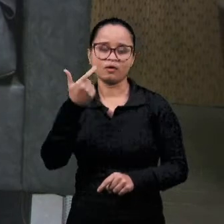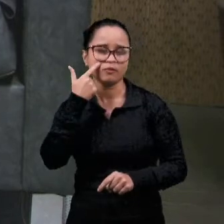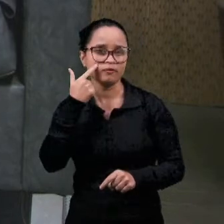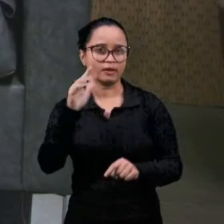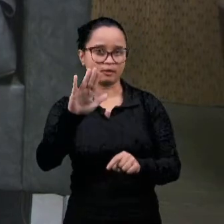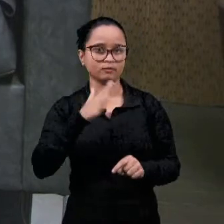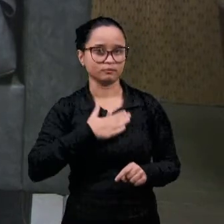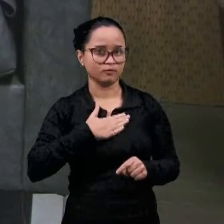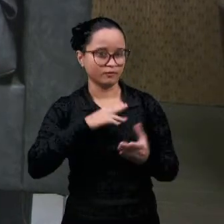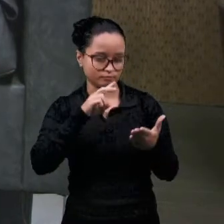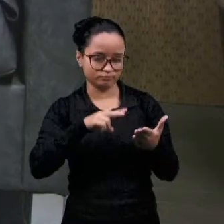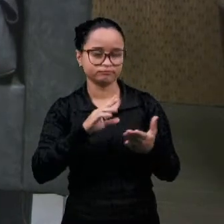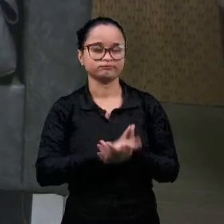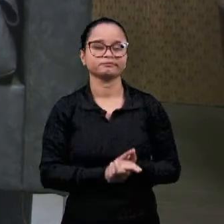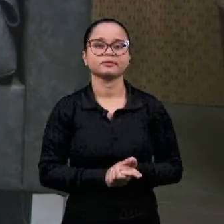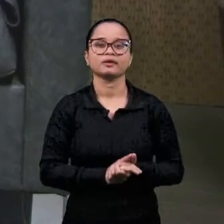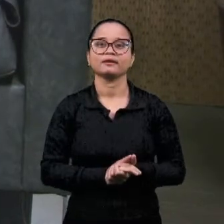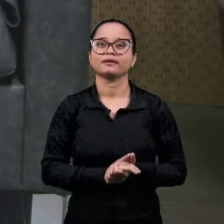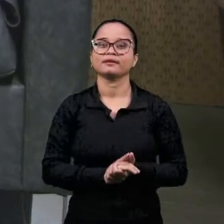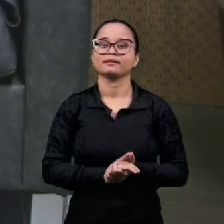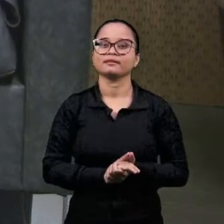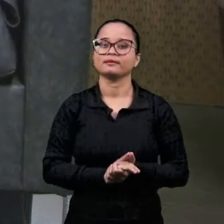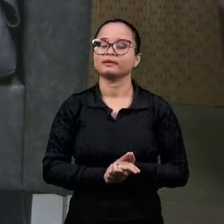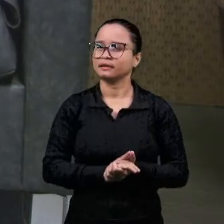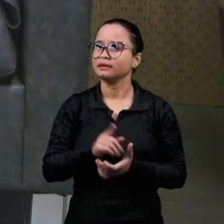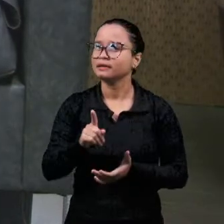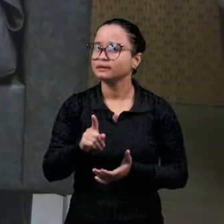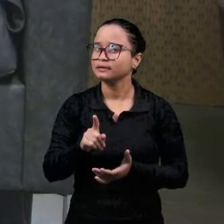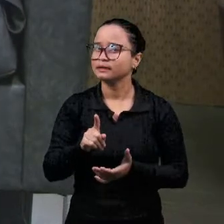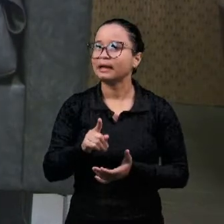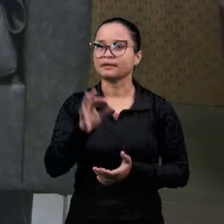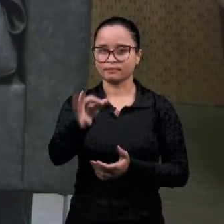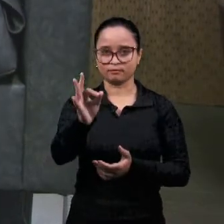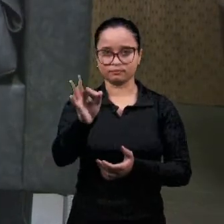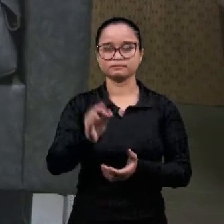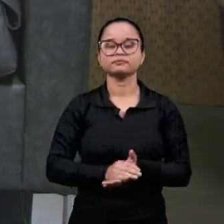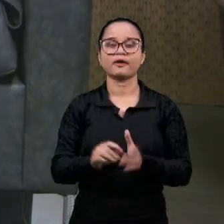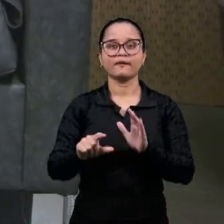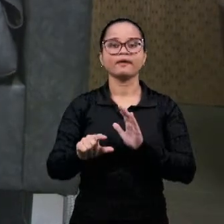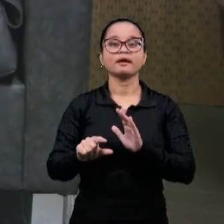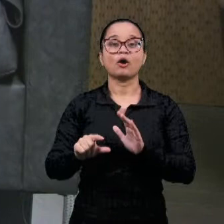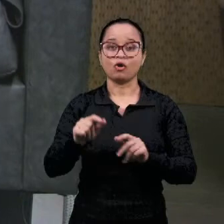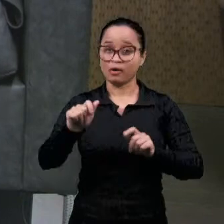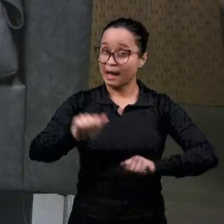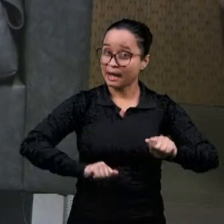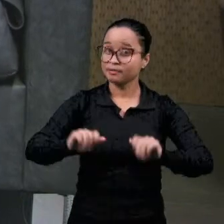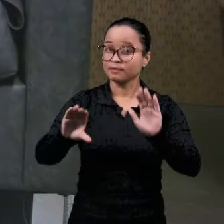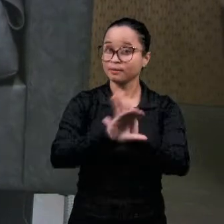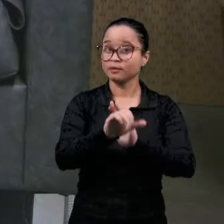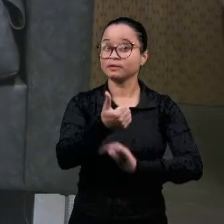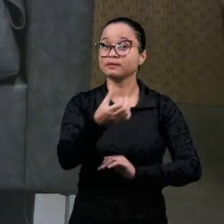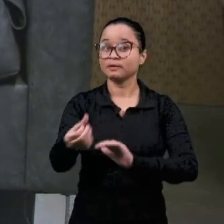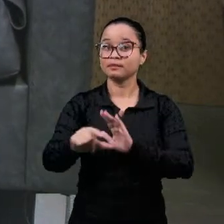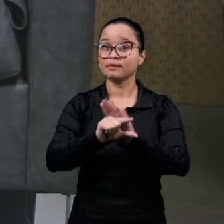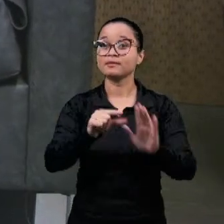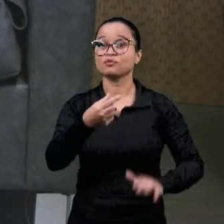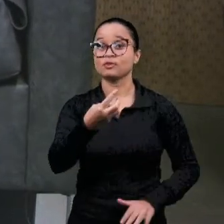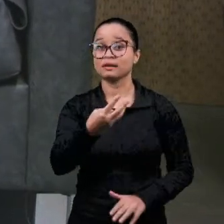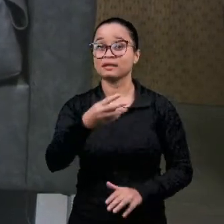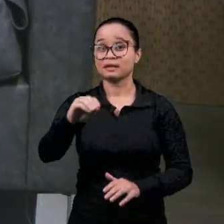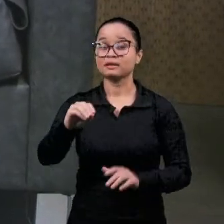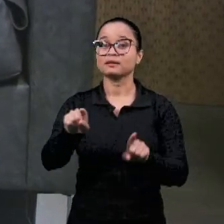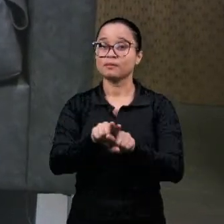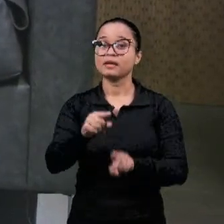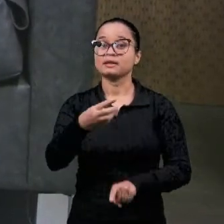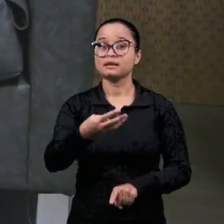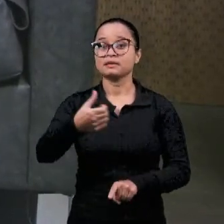Atos 16, 30 e 31, é isso mesmo? 30 e 31. Pronto, Atos capítulo 16, versos 30 e 31, tá certo? Então